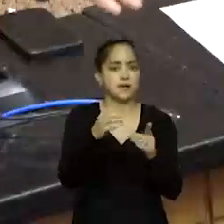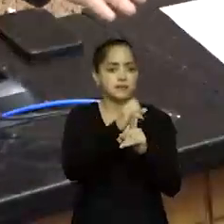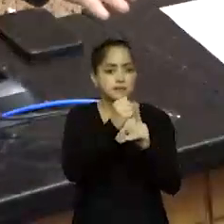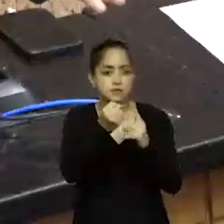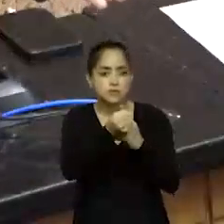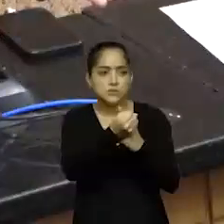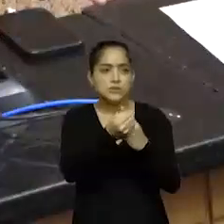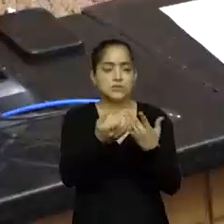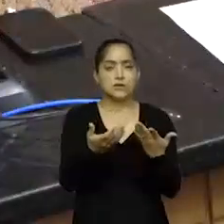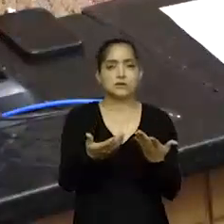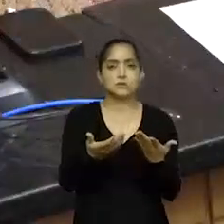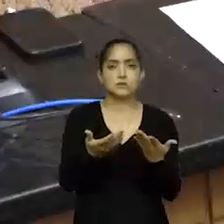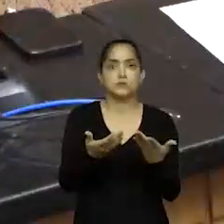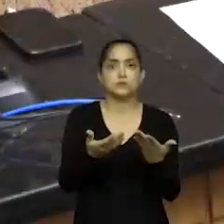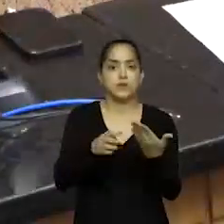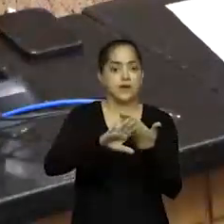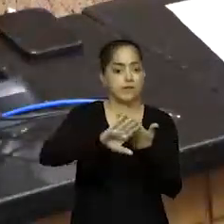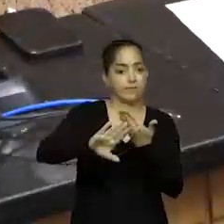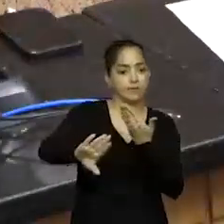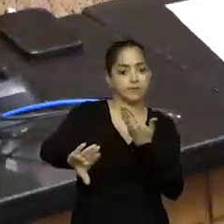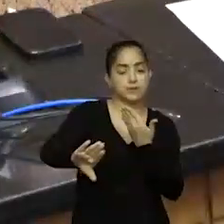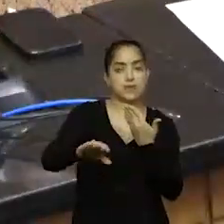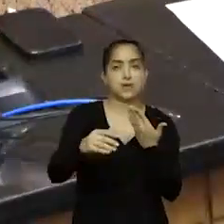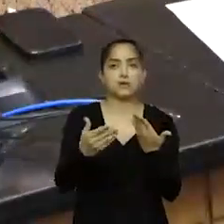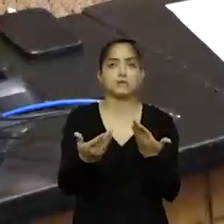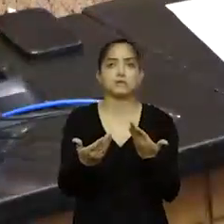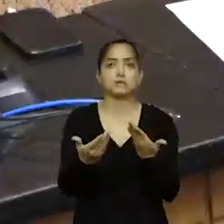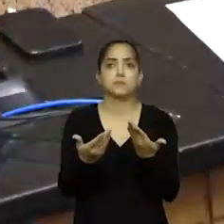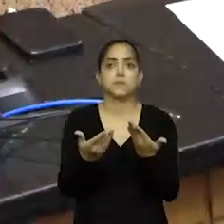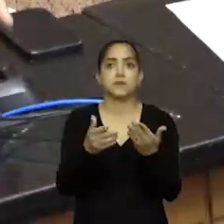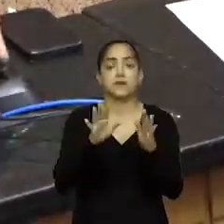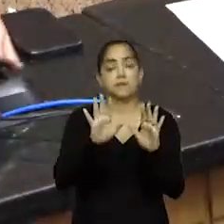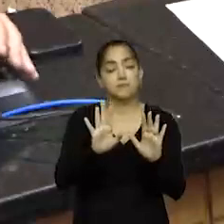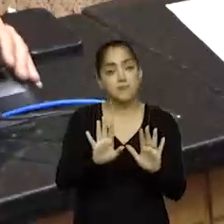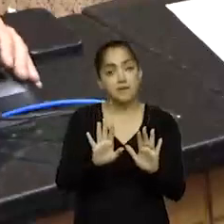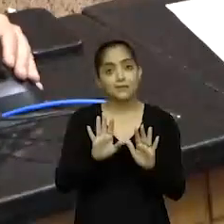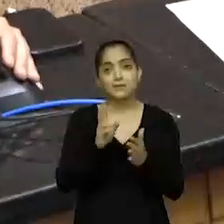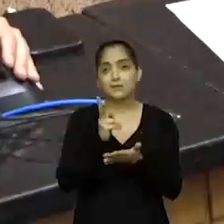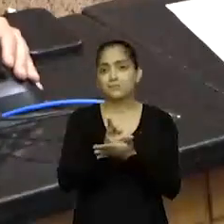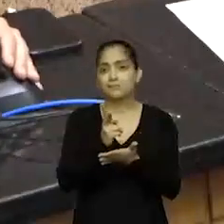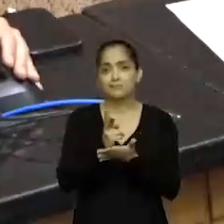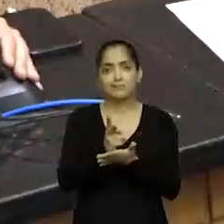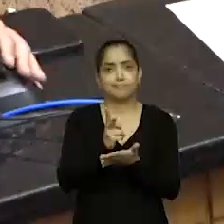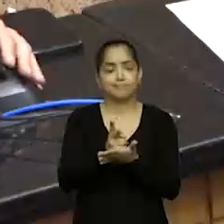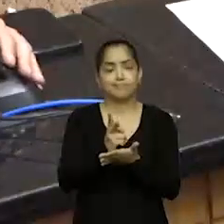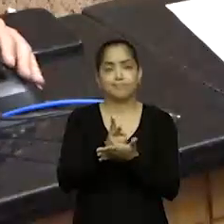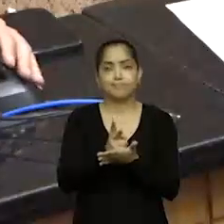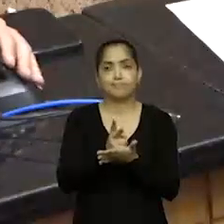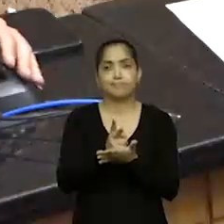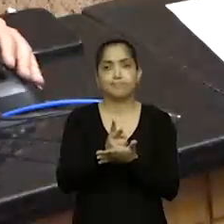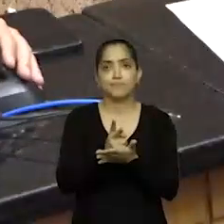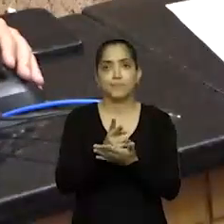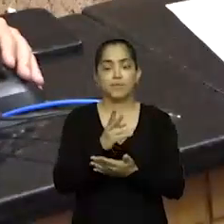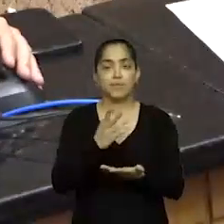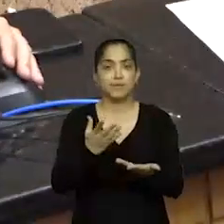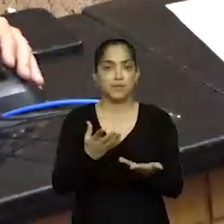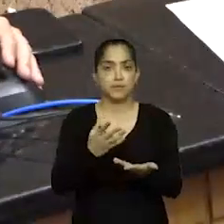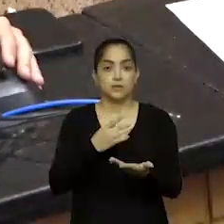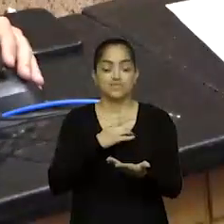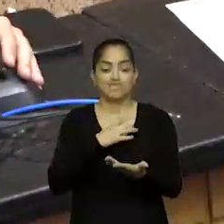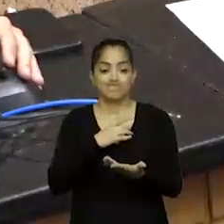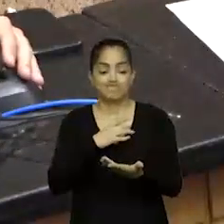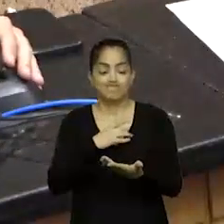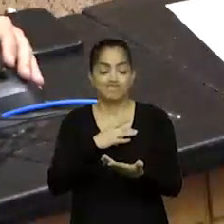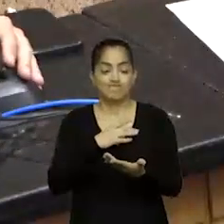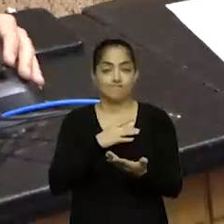de bem. E, infelizmente, cada vez mais isso acontece. Eu tenho calafrios toda vez que